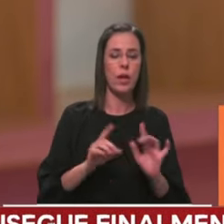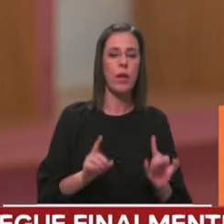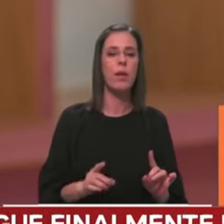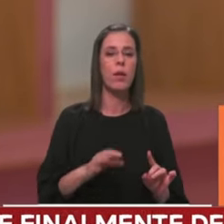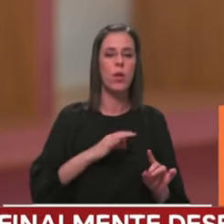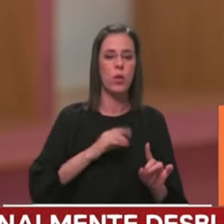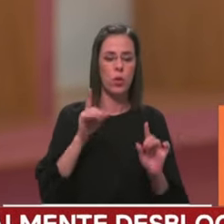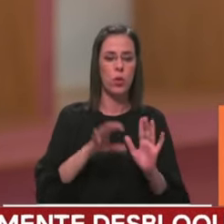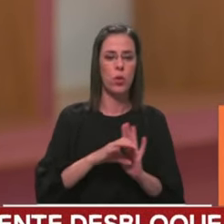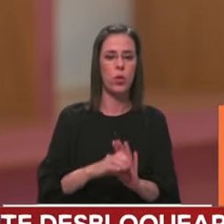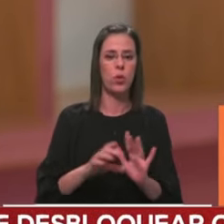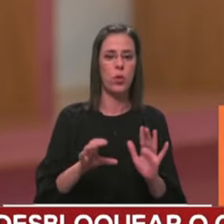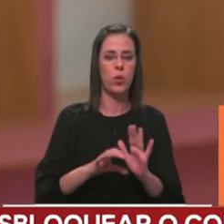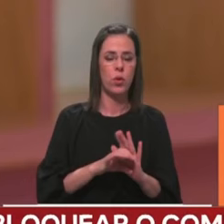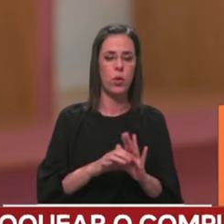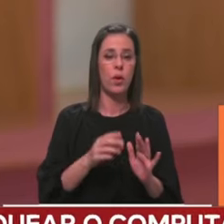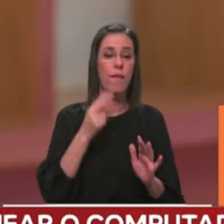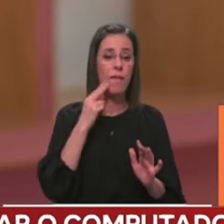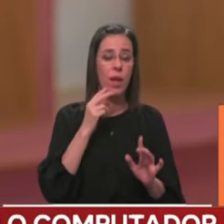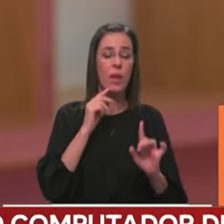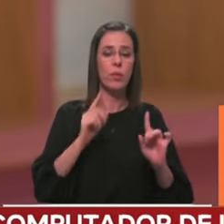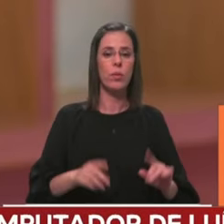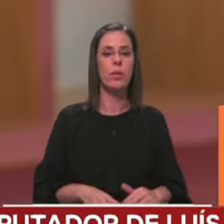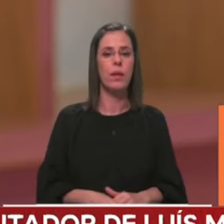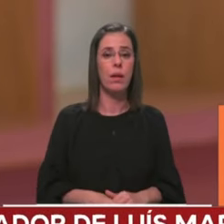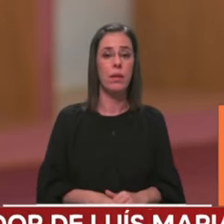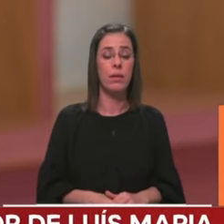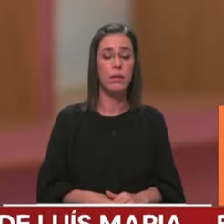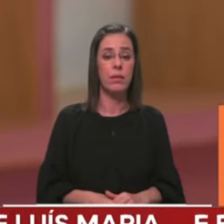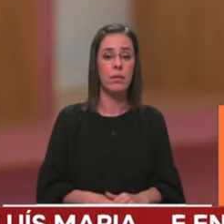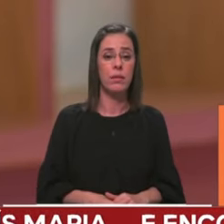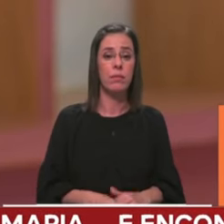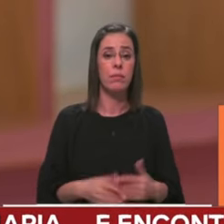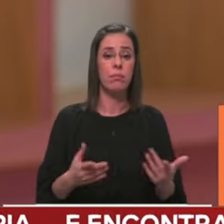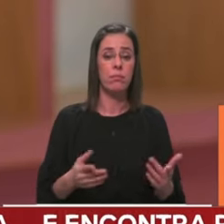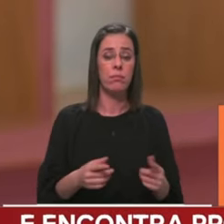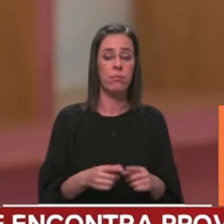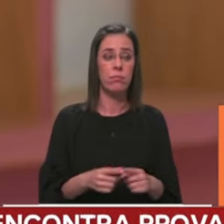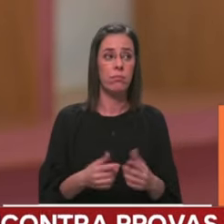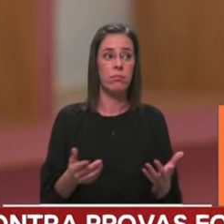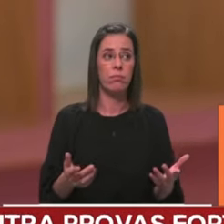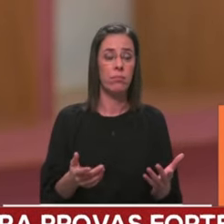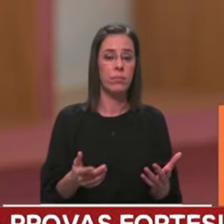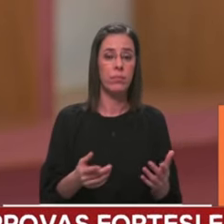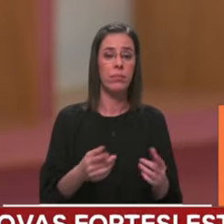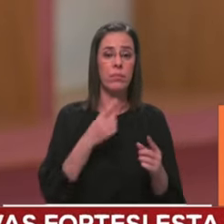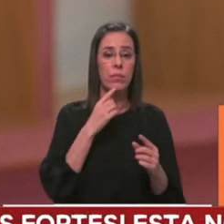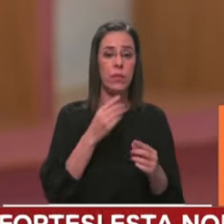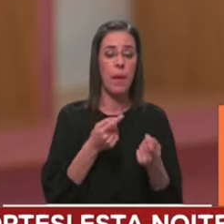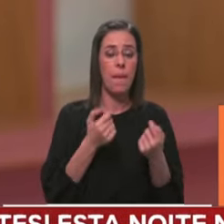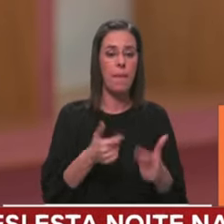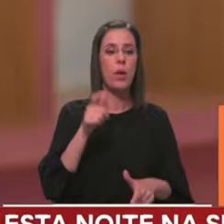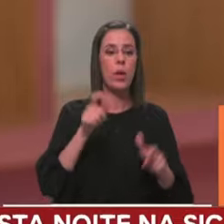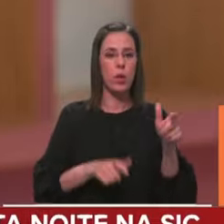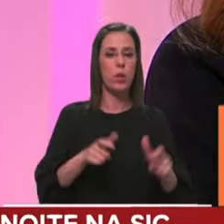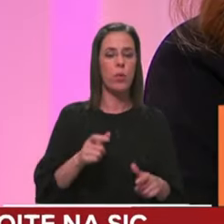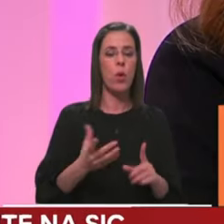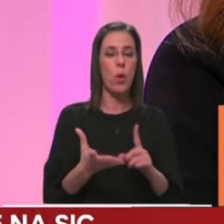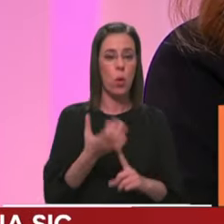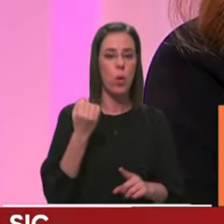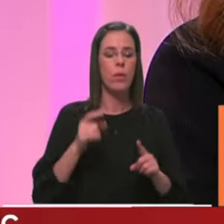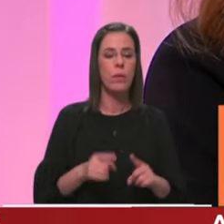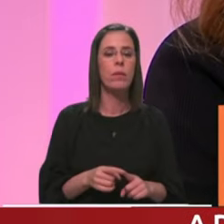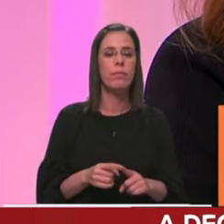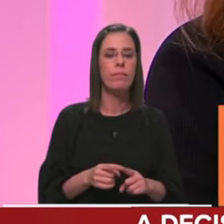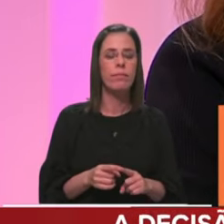ao Senhor do chega senhor Ventura hum é talvez fis talvez das poucas pessoas que conseguiu ter